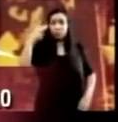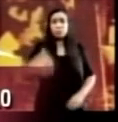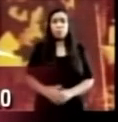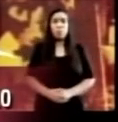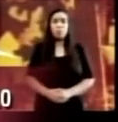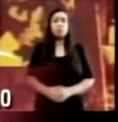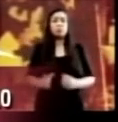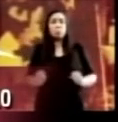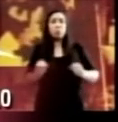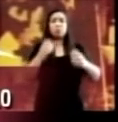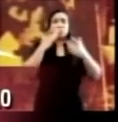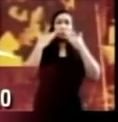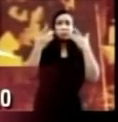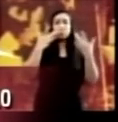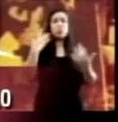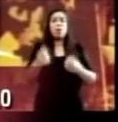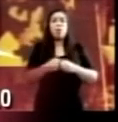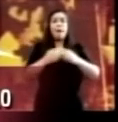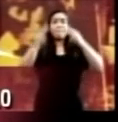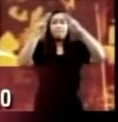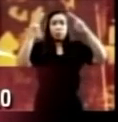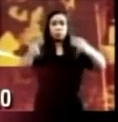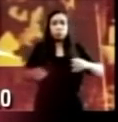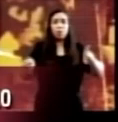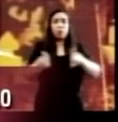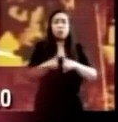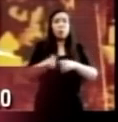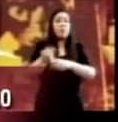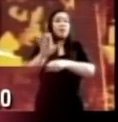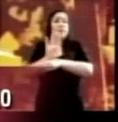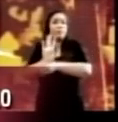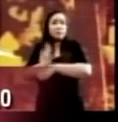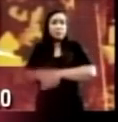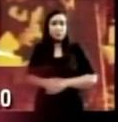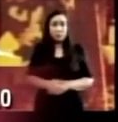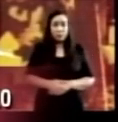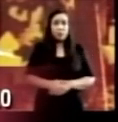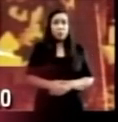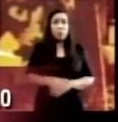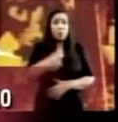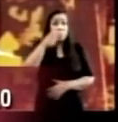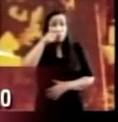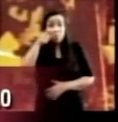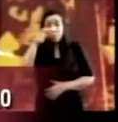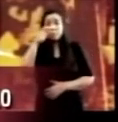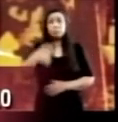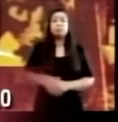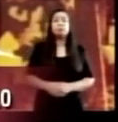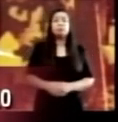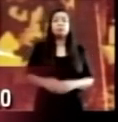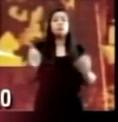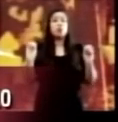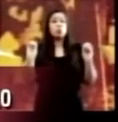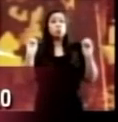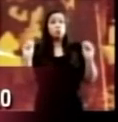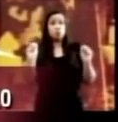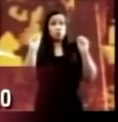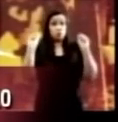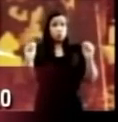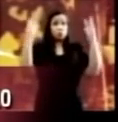as convenções, museus, cinema, os eventos. Que tipo de eventos?